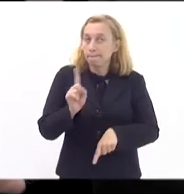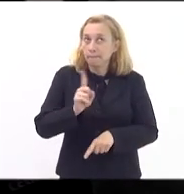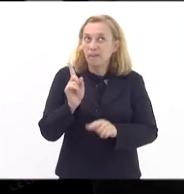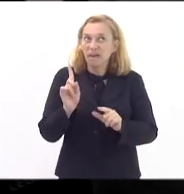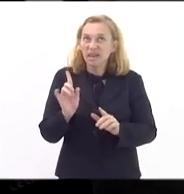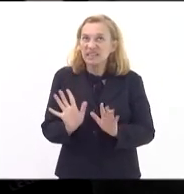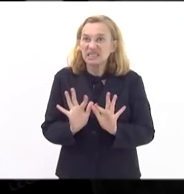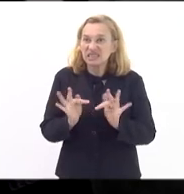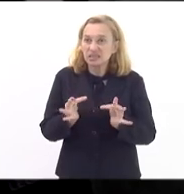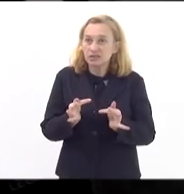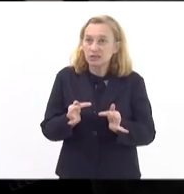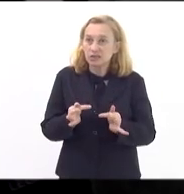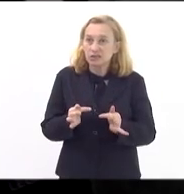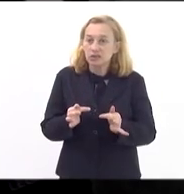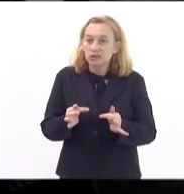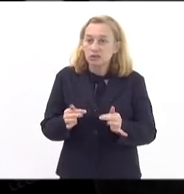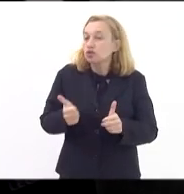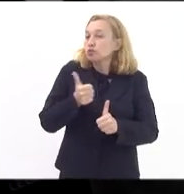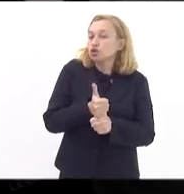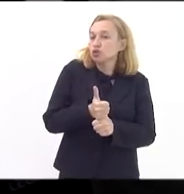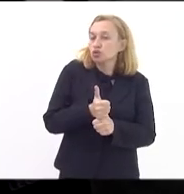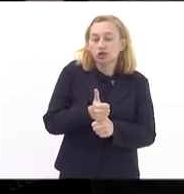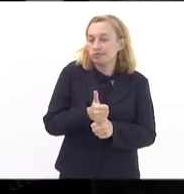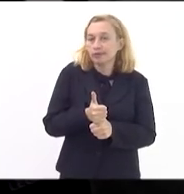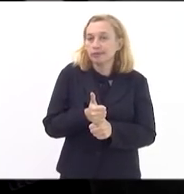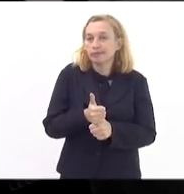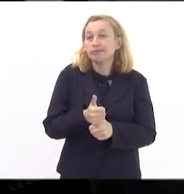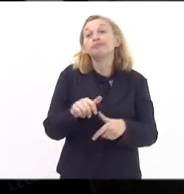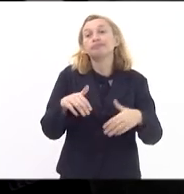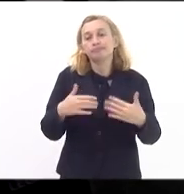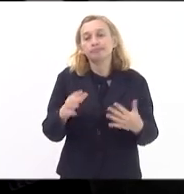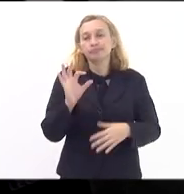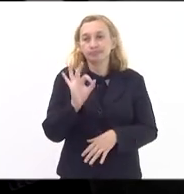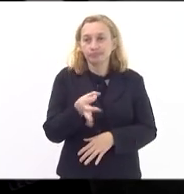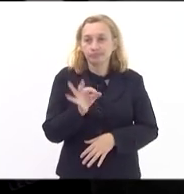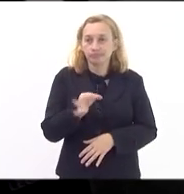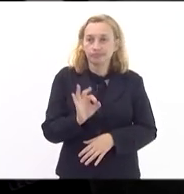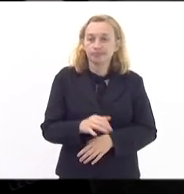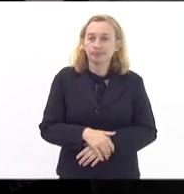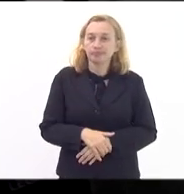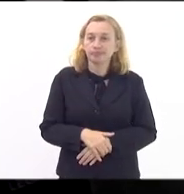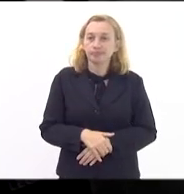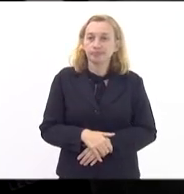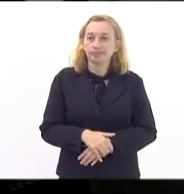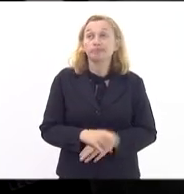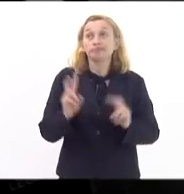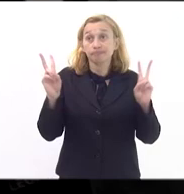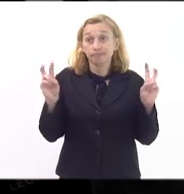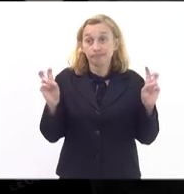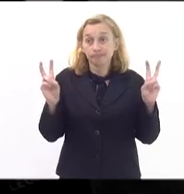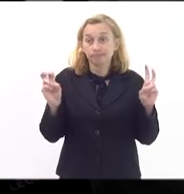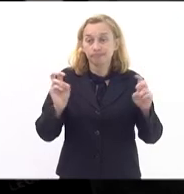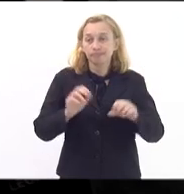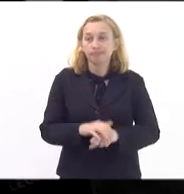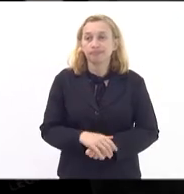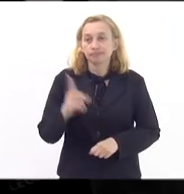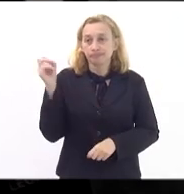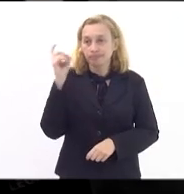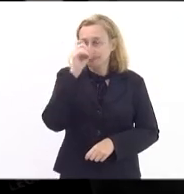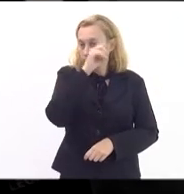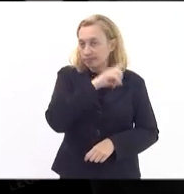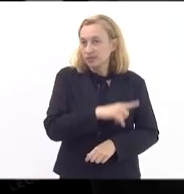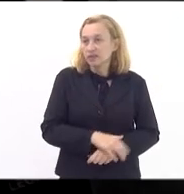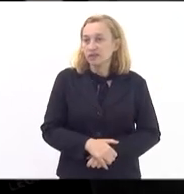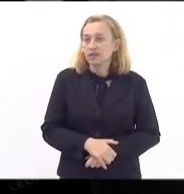simplesmente colocar um sistema de apoio da então Tecnicamente essa questão fica